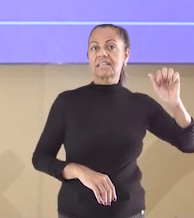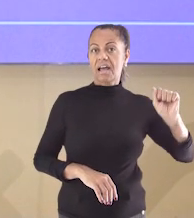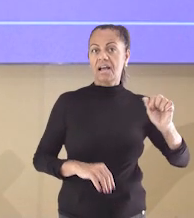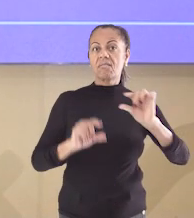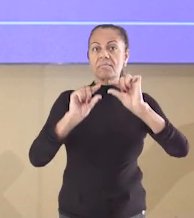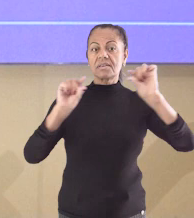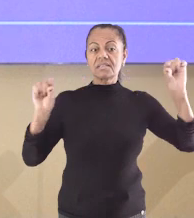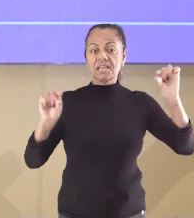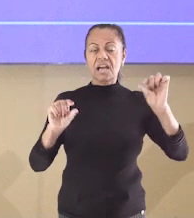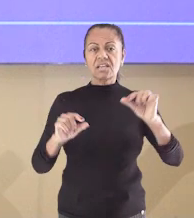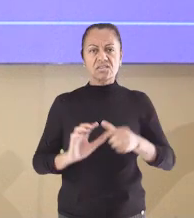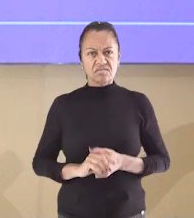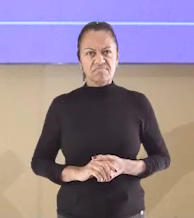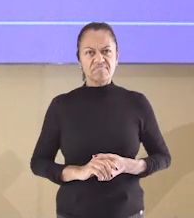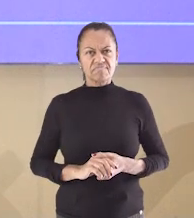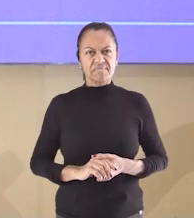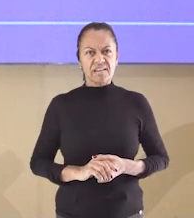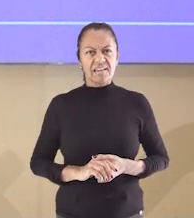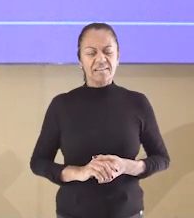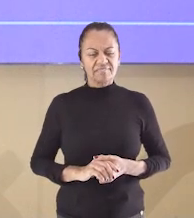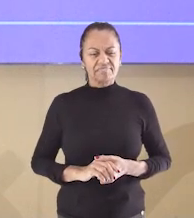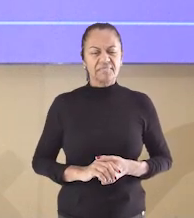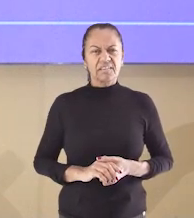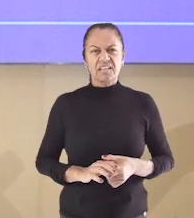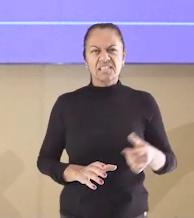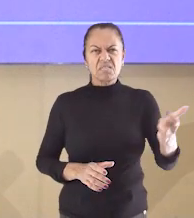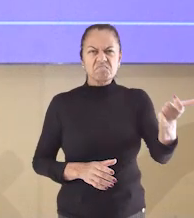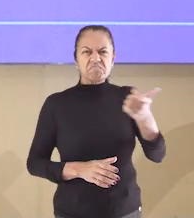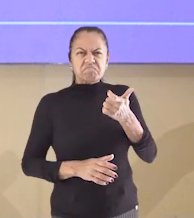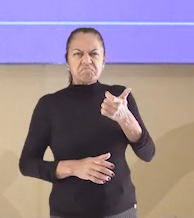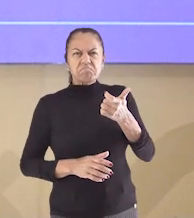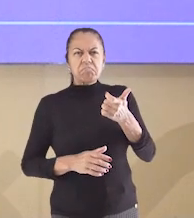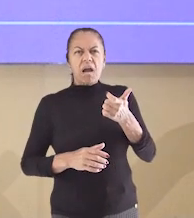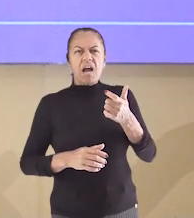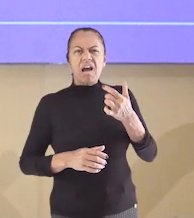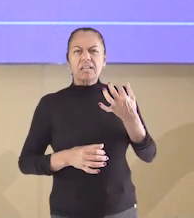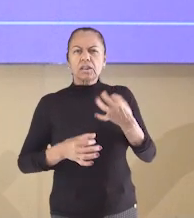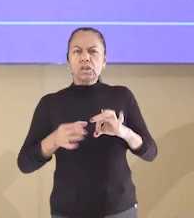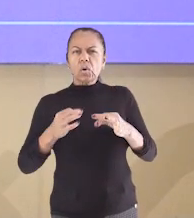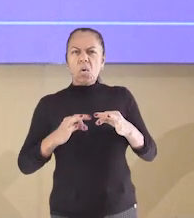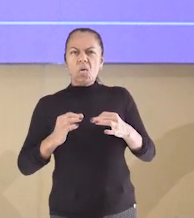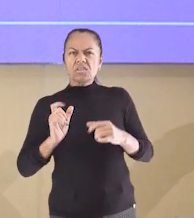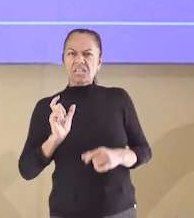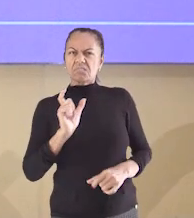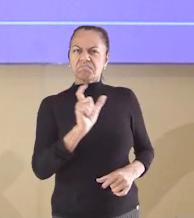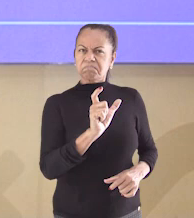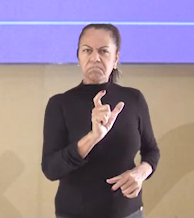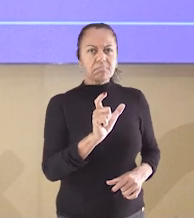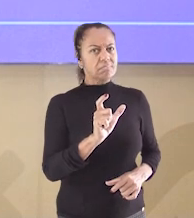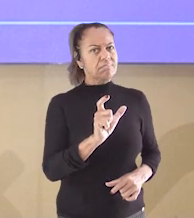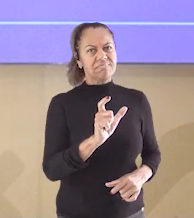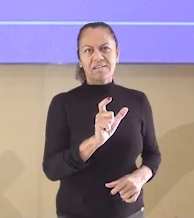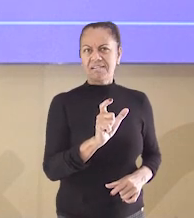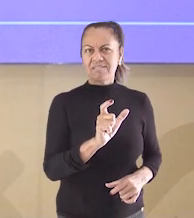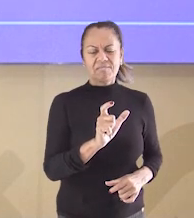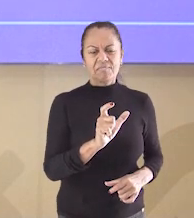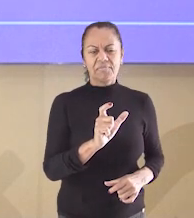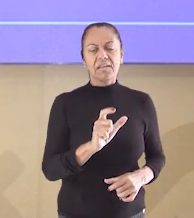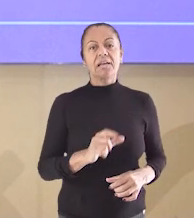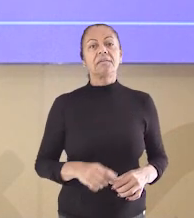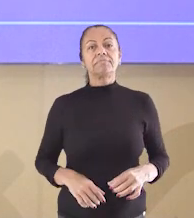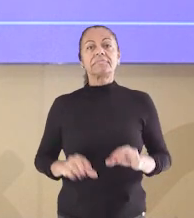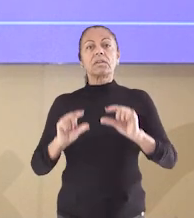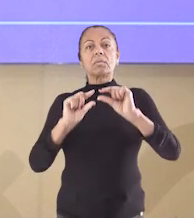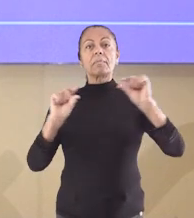religiões. Uma mensagem hinduísta: não faça aos outros aquilo que, se a você fosse